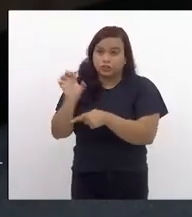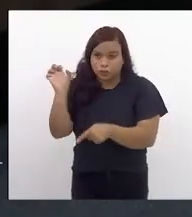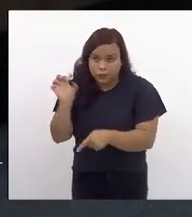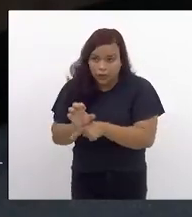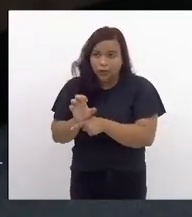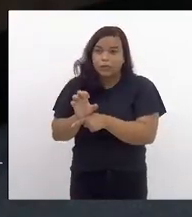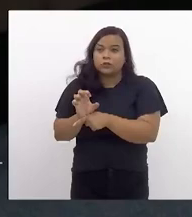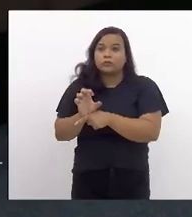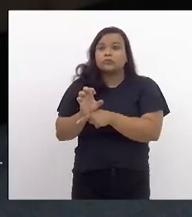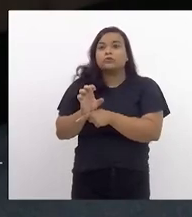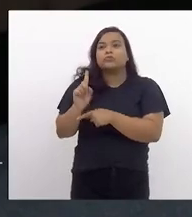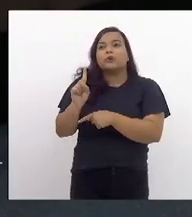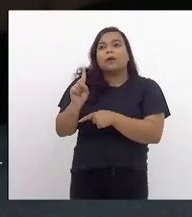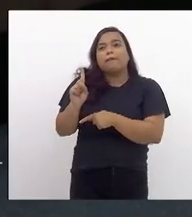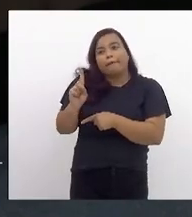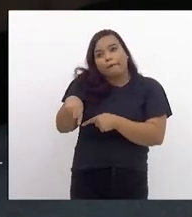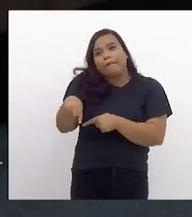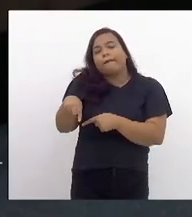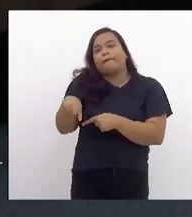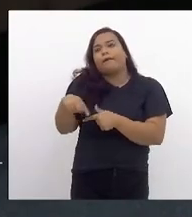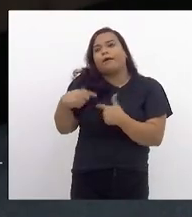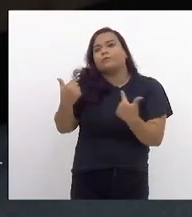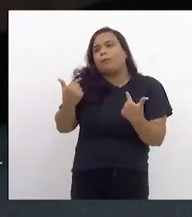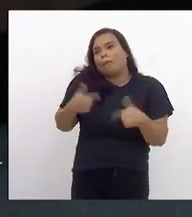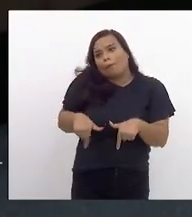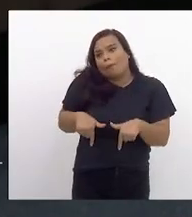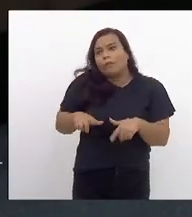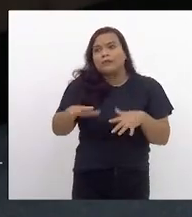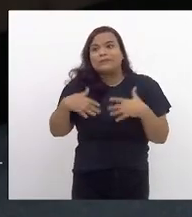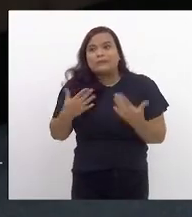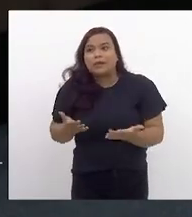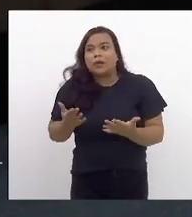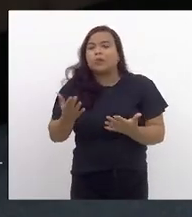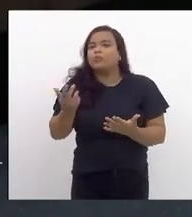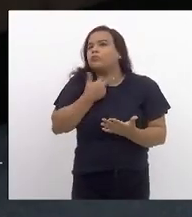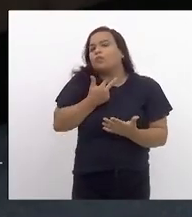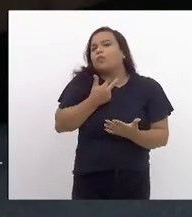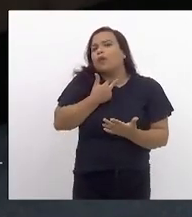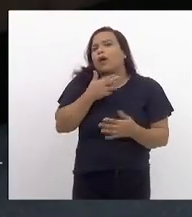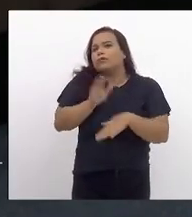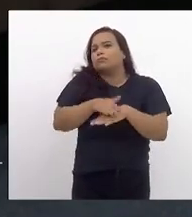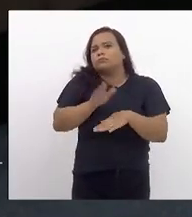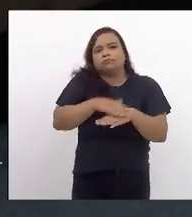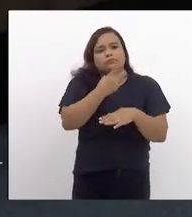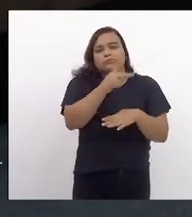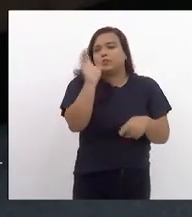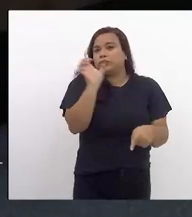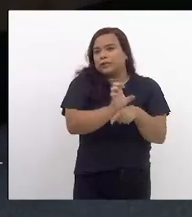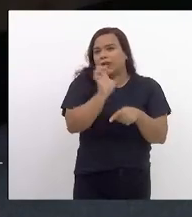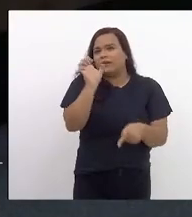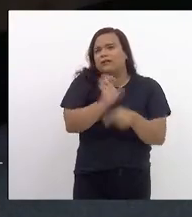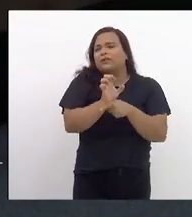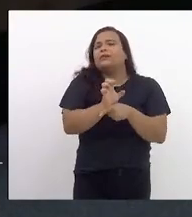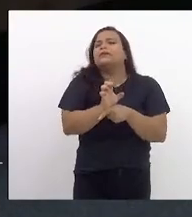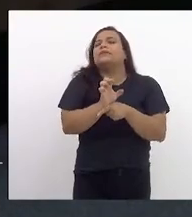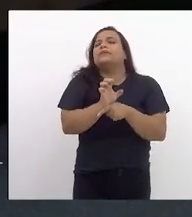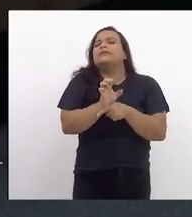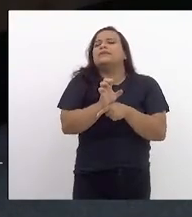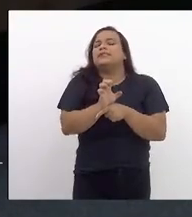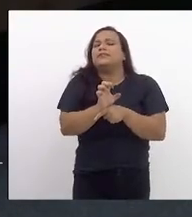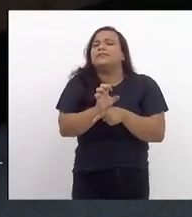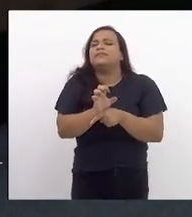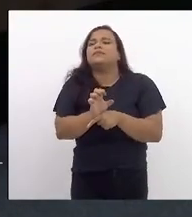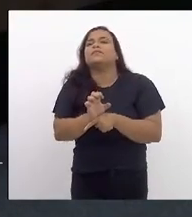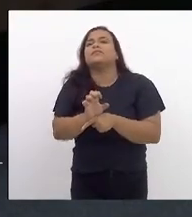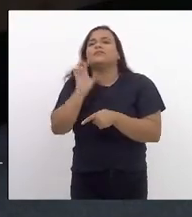laico, não cabe o cerceamento de direitos em funções de interesses ou